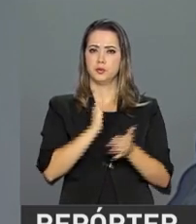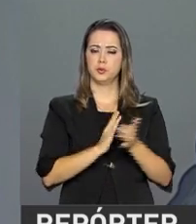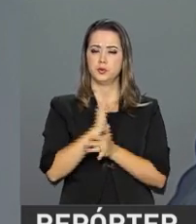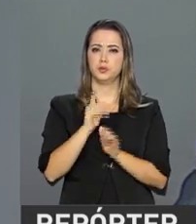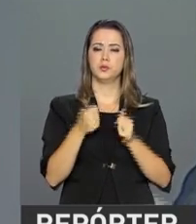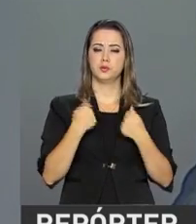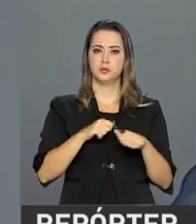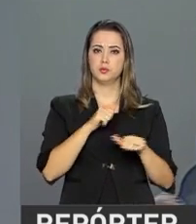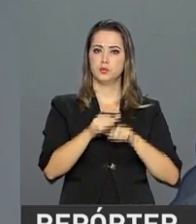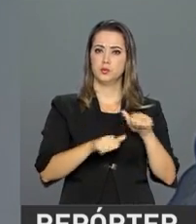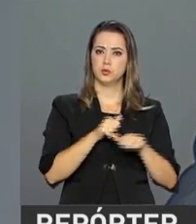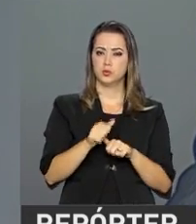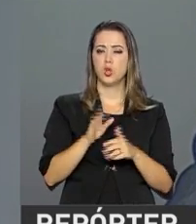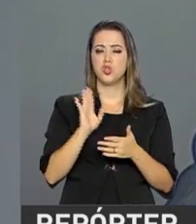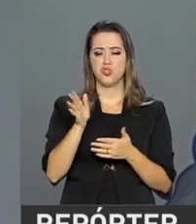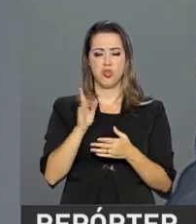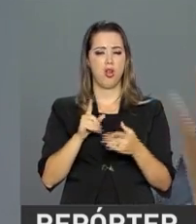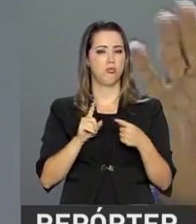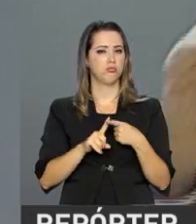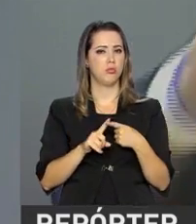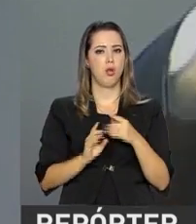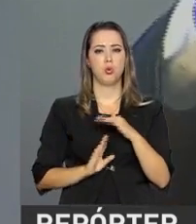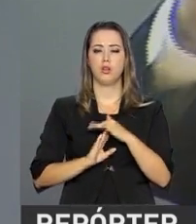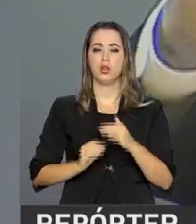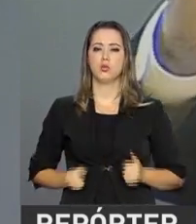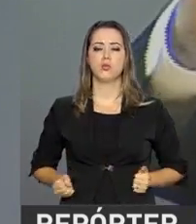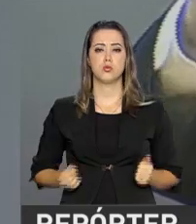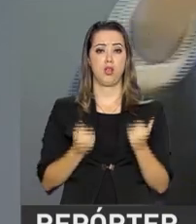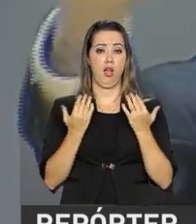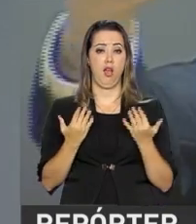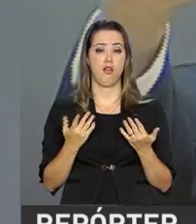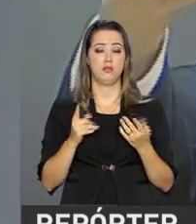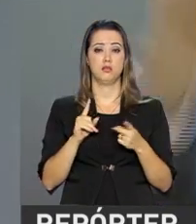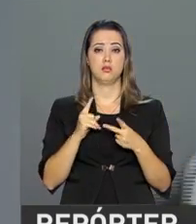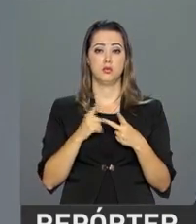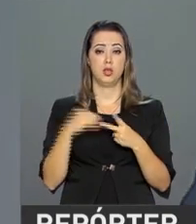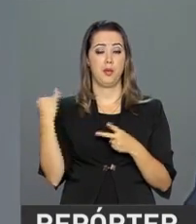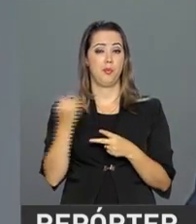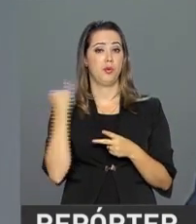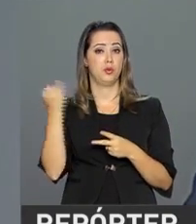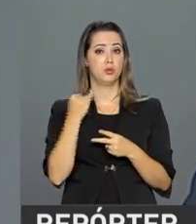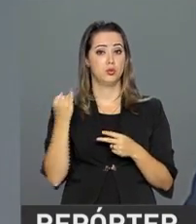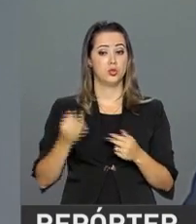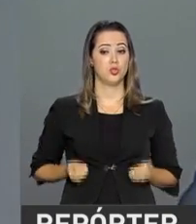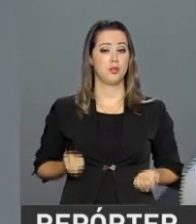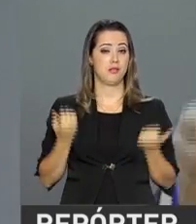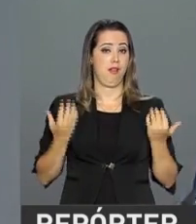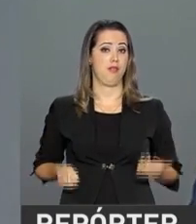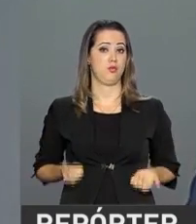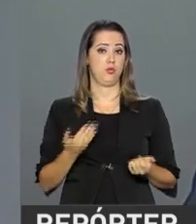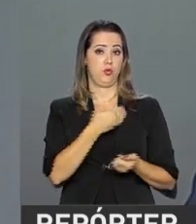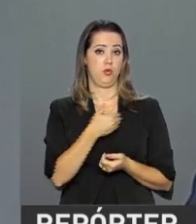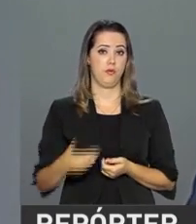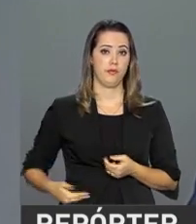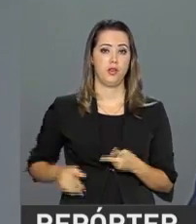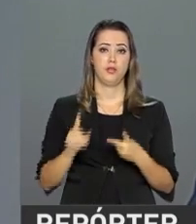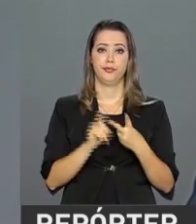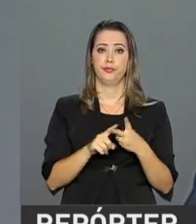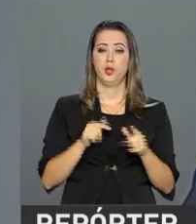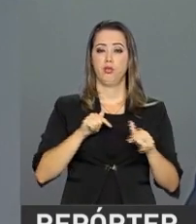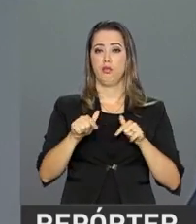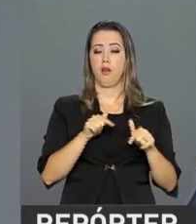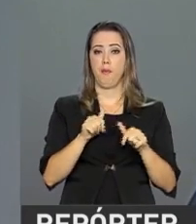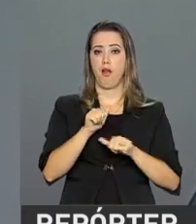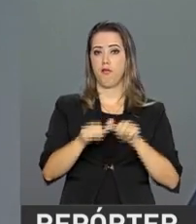país aprovou o teto de gastos fundamental que fixou parâmetros de crescimento das despesas públicas aprovou a reforma trabalhista